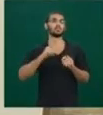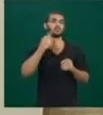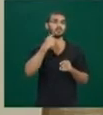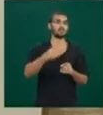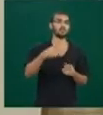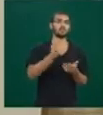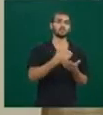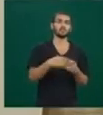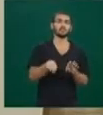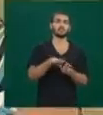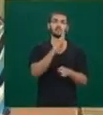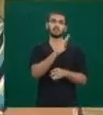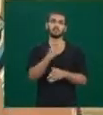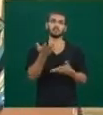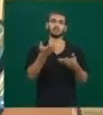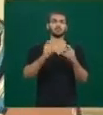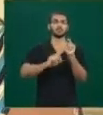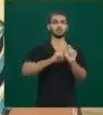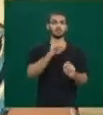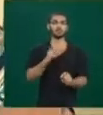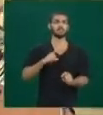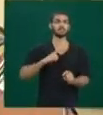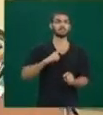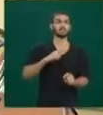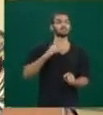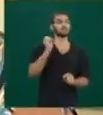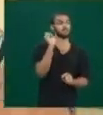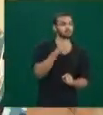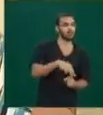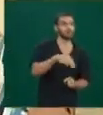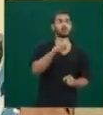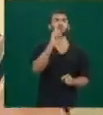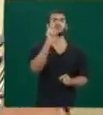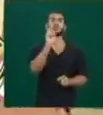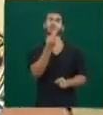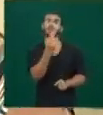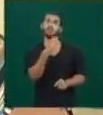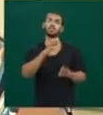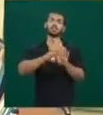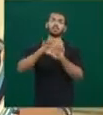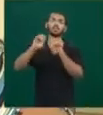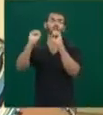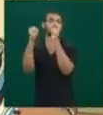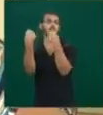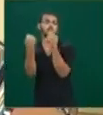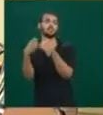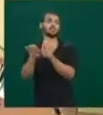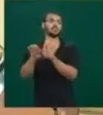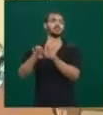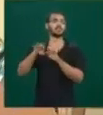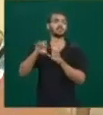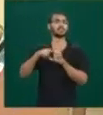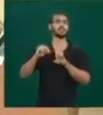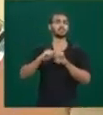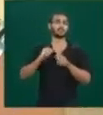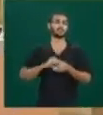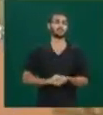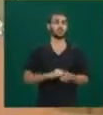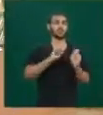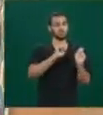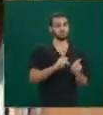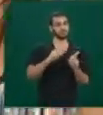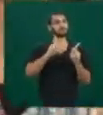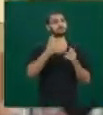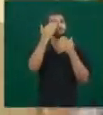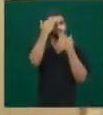é levar, além do Santa Mônica, para o Moarama, para a Educação Física e para a Ezeba. Ok, muito obrigada pelas